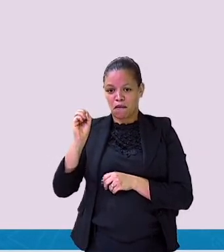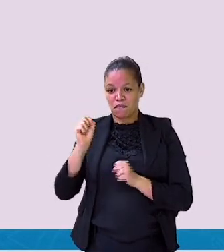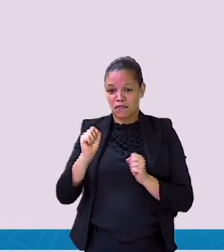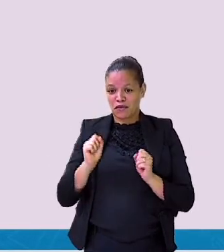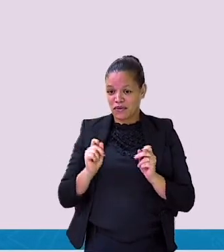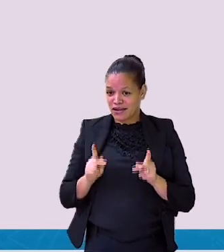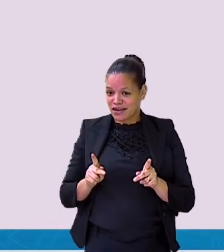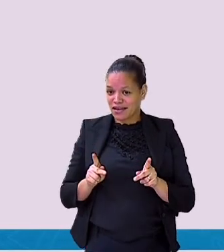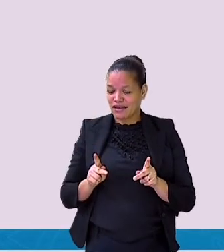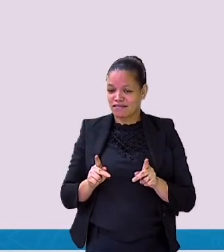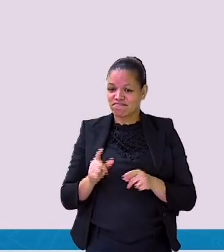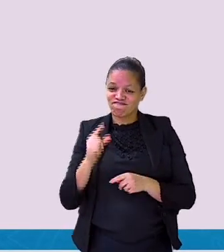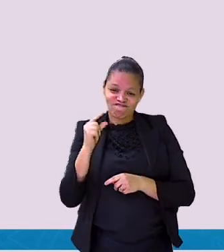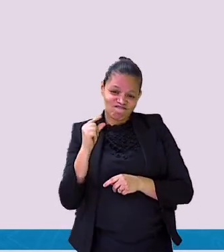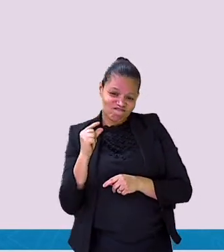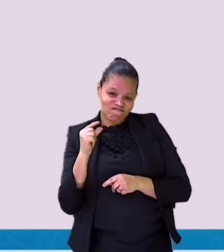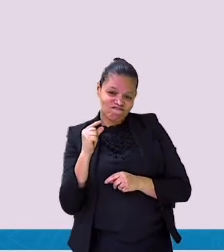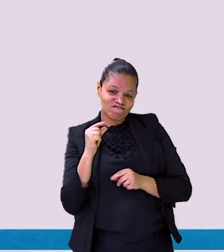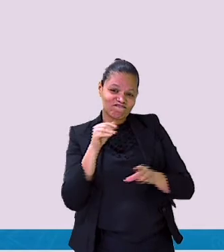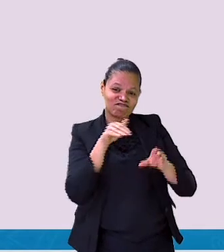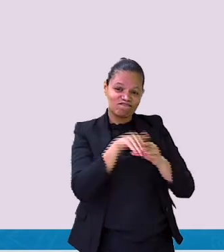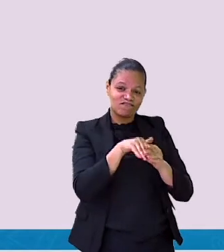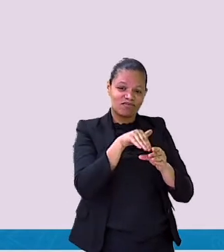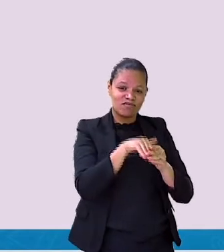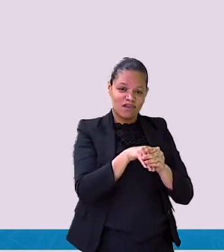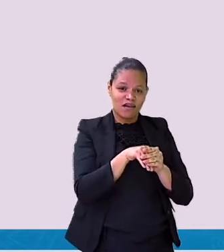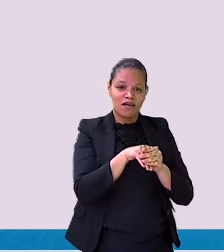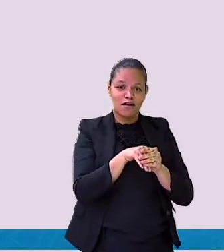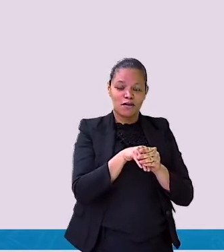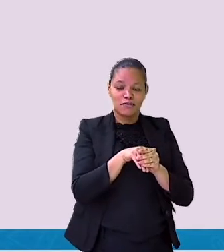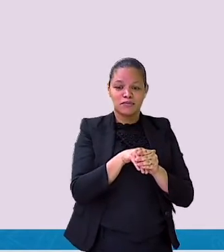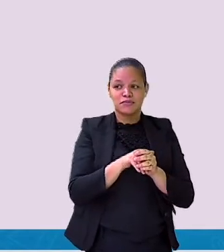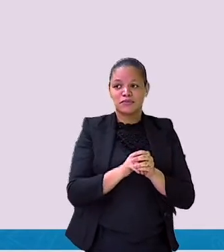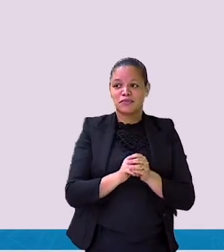o menos votado. Tá vendo como uma